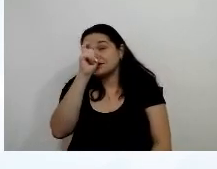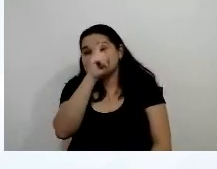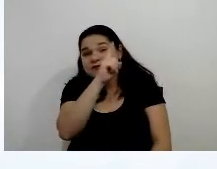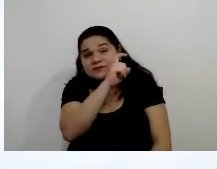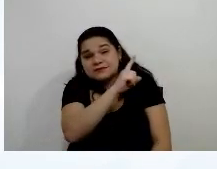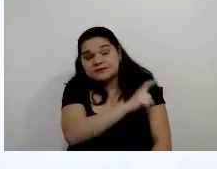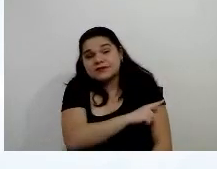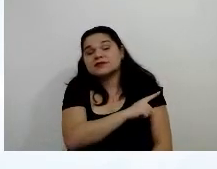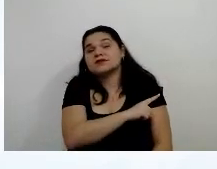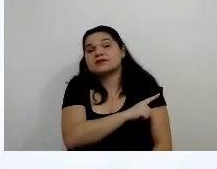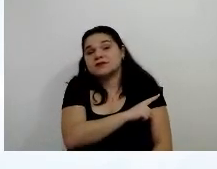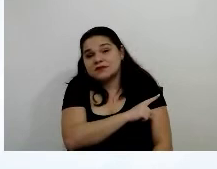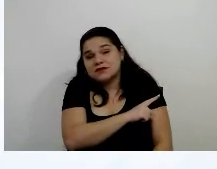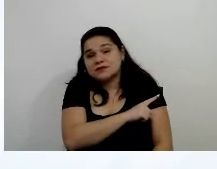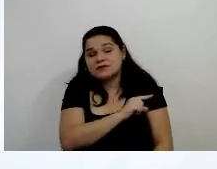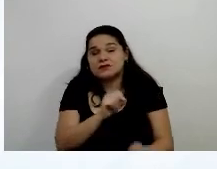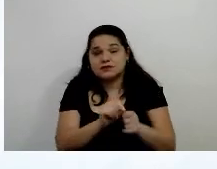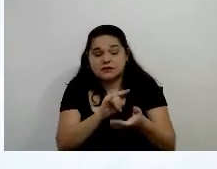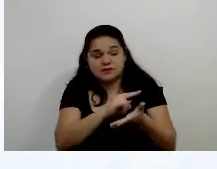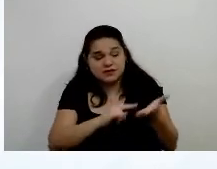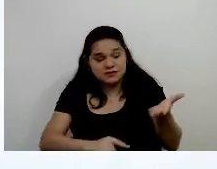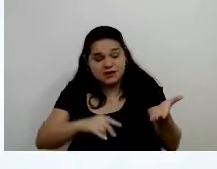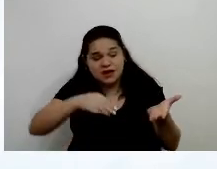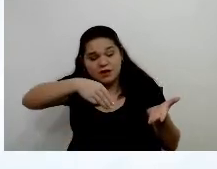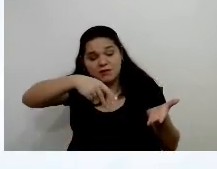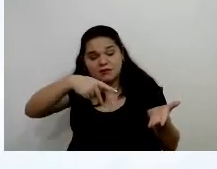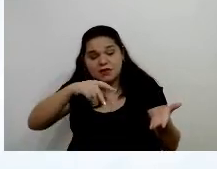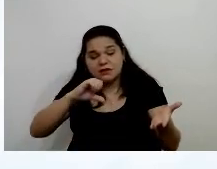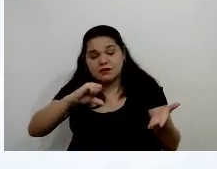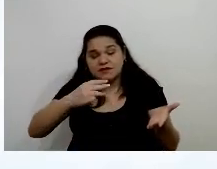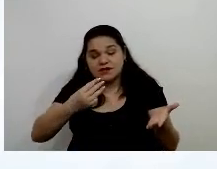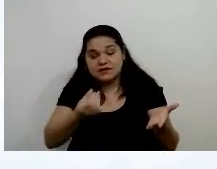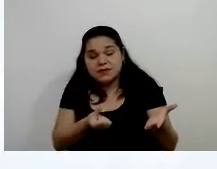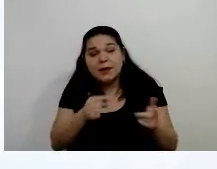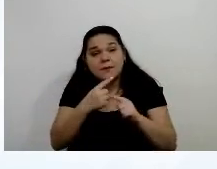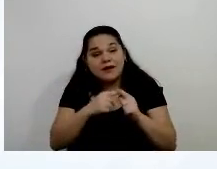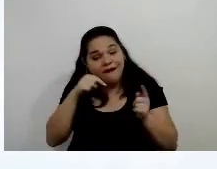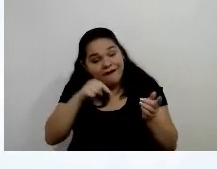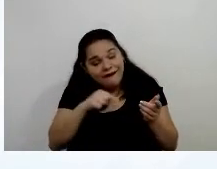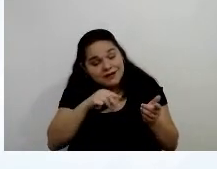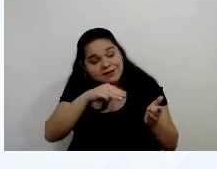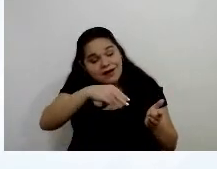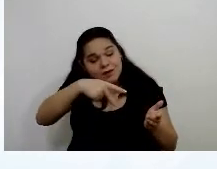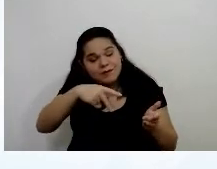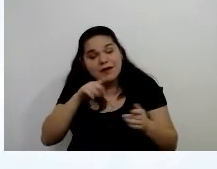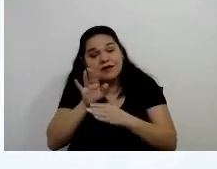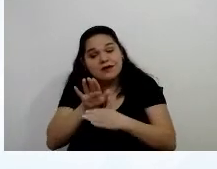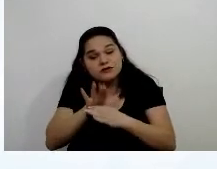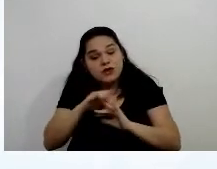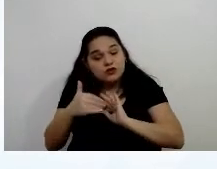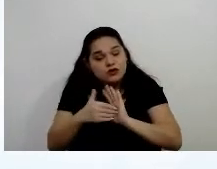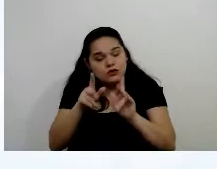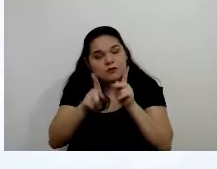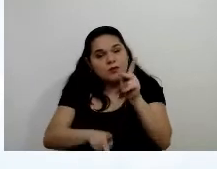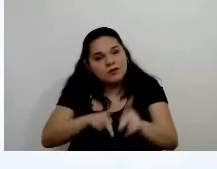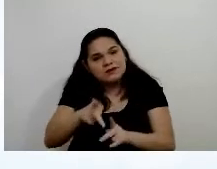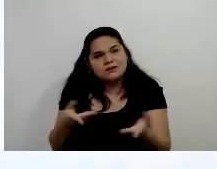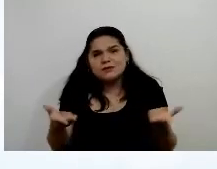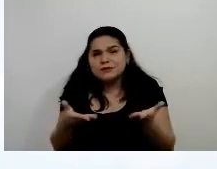reeditar a MP 936, e isso iria ajudar a toda essa população que hoje passa